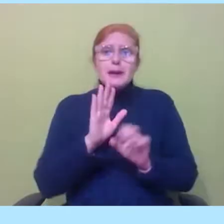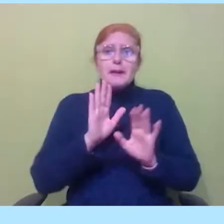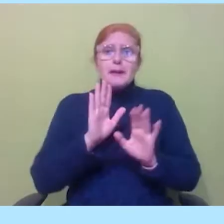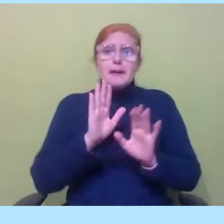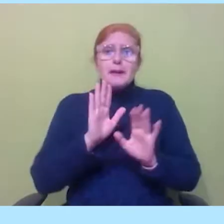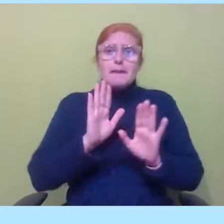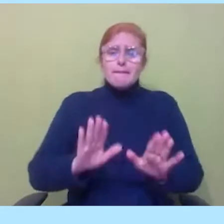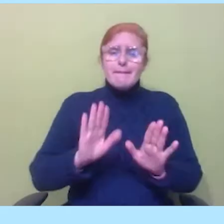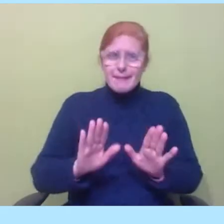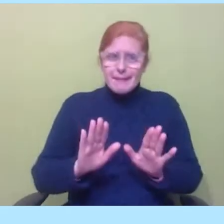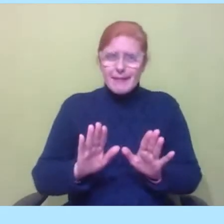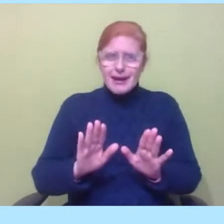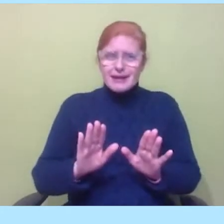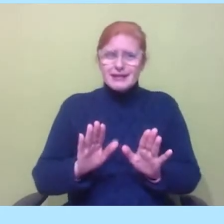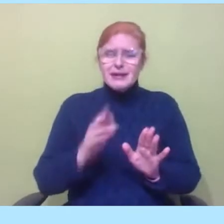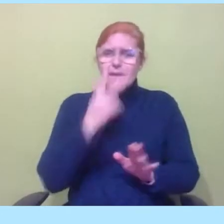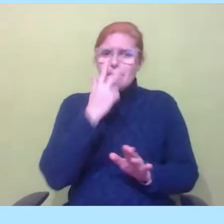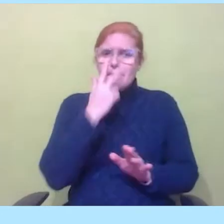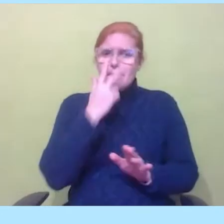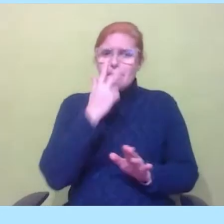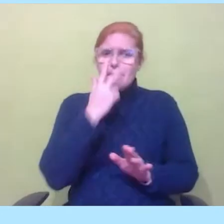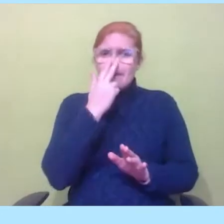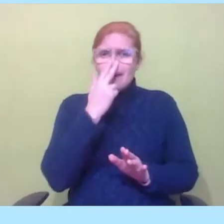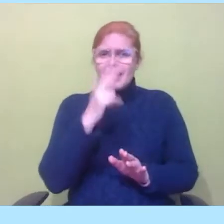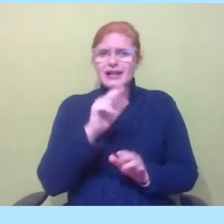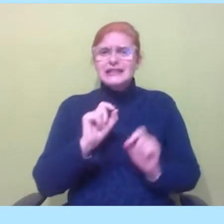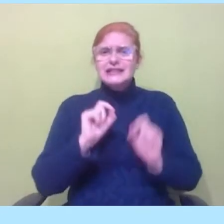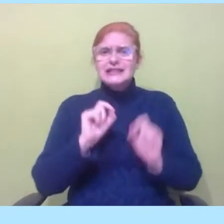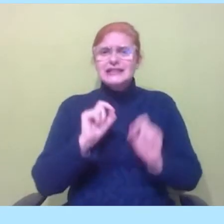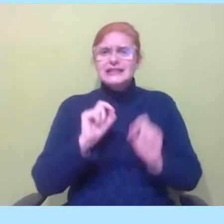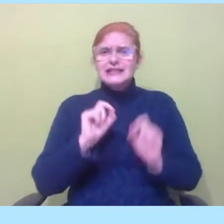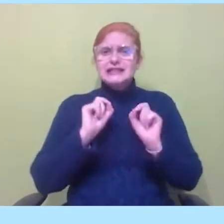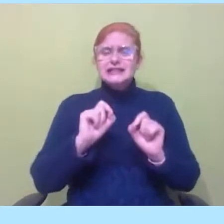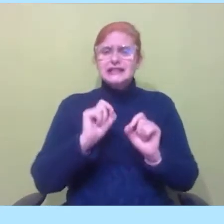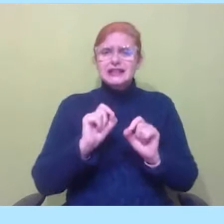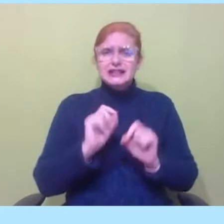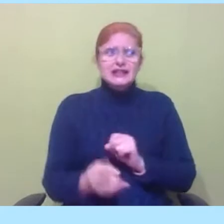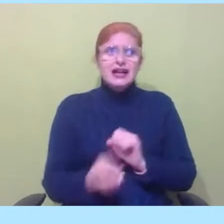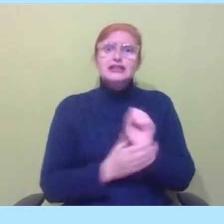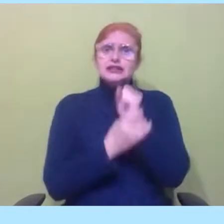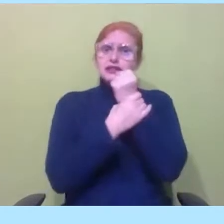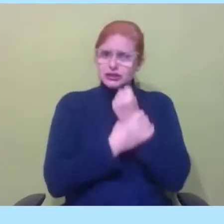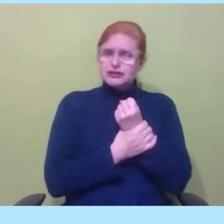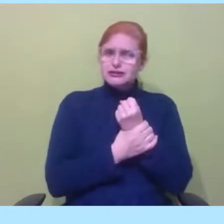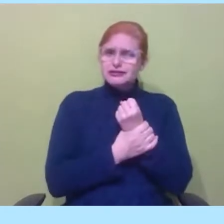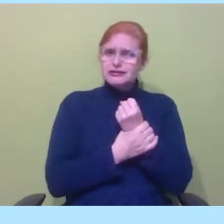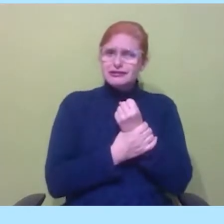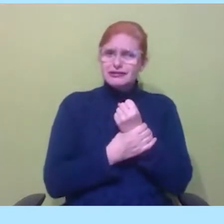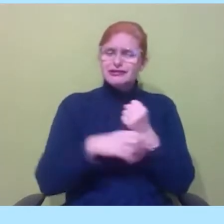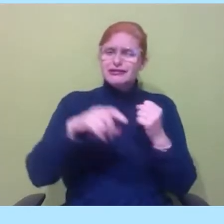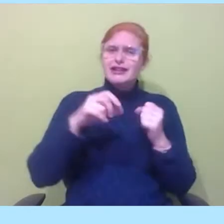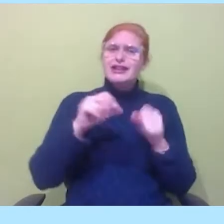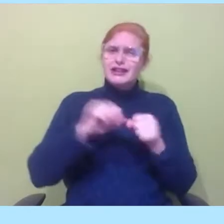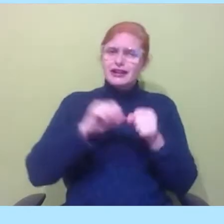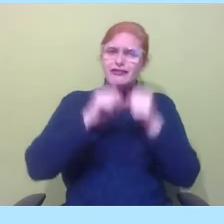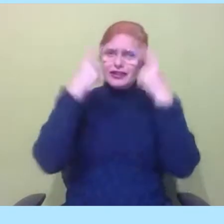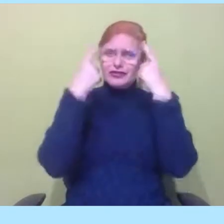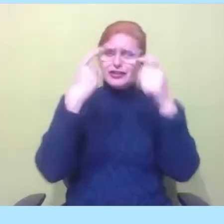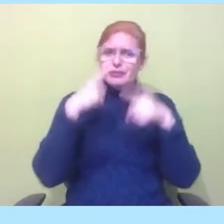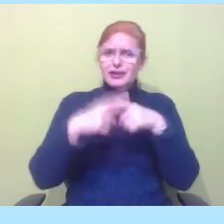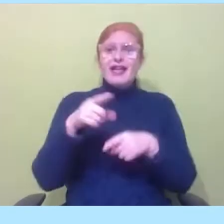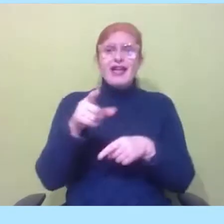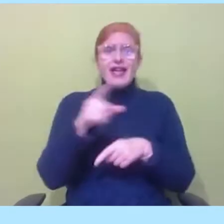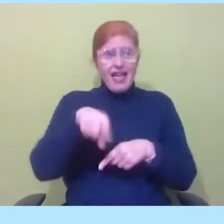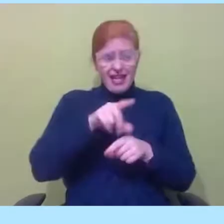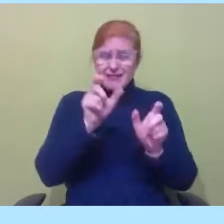essas pessoas são as pessoas que realmente têm segurança digital, são as pessoas que estão seguras, a gente não